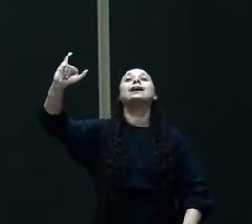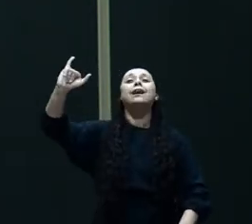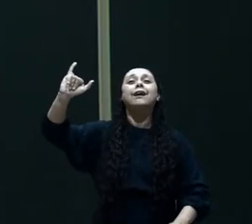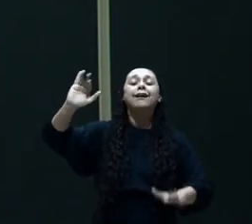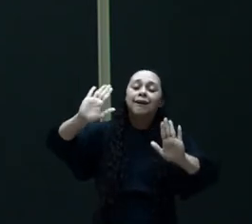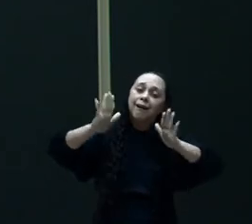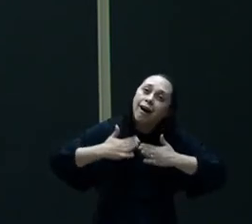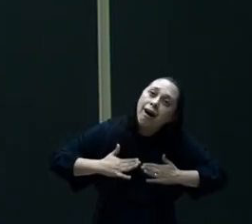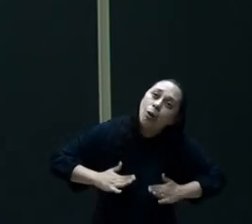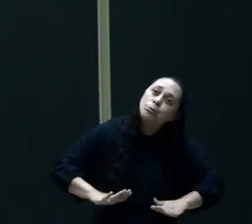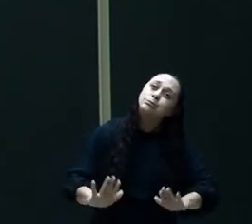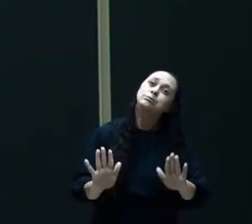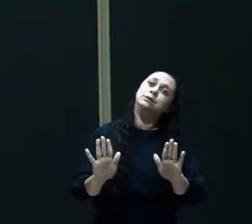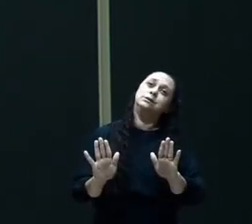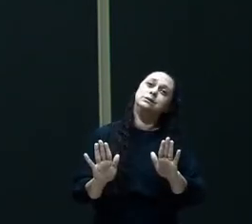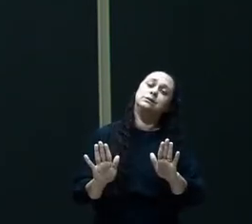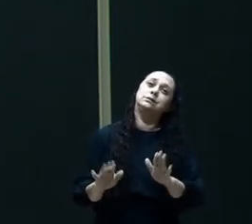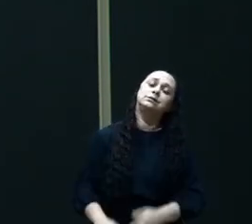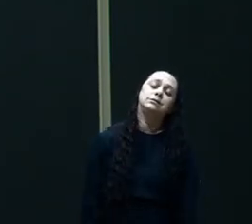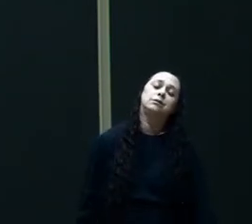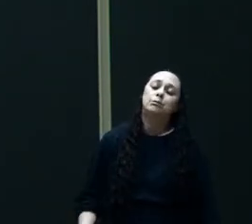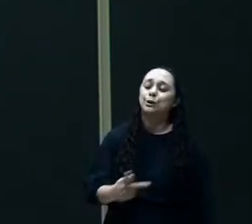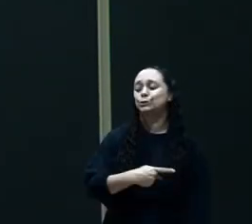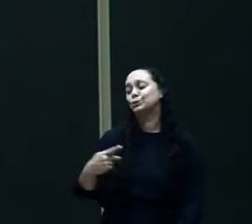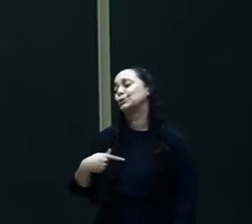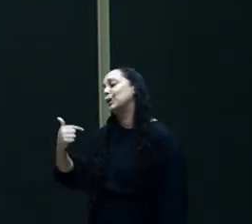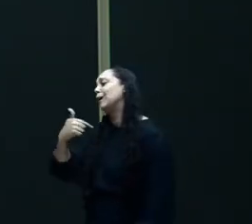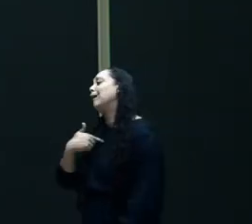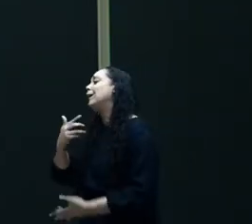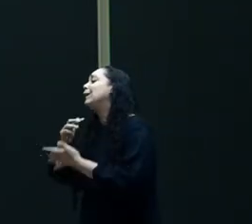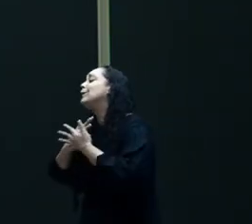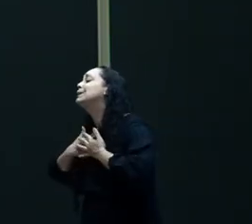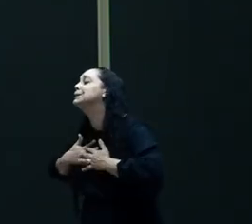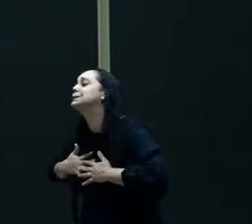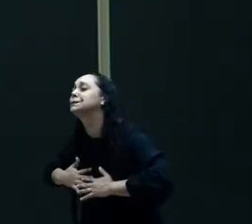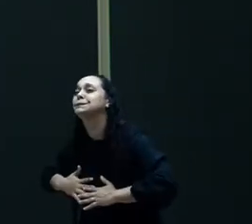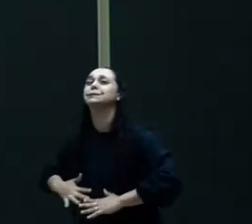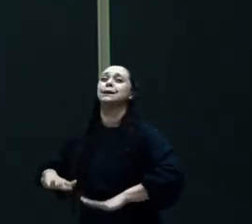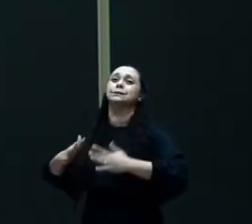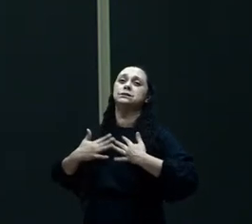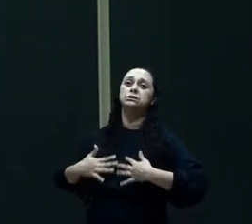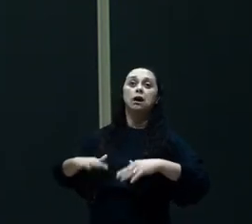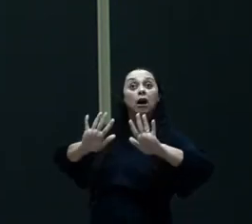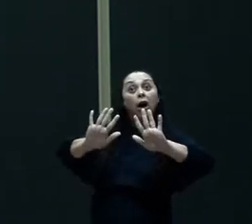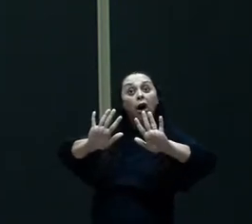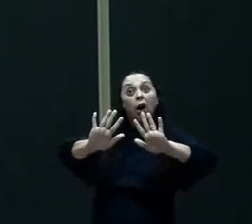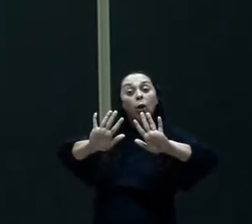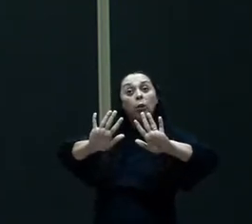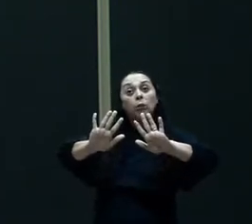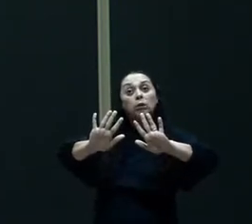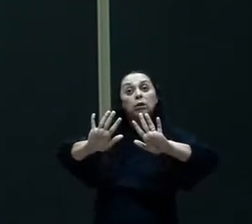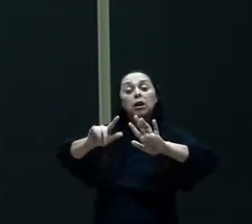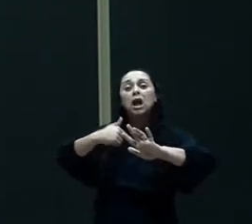pouquinho mais pastor mas não tem como tem é o trabalhar de Deus é o espremer de